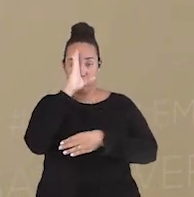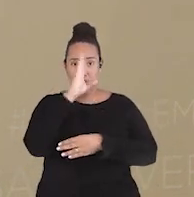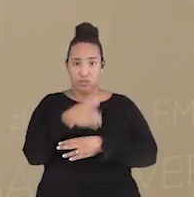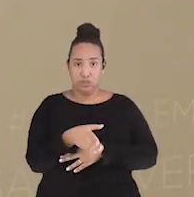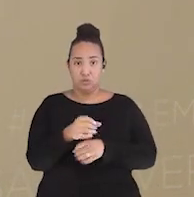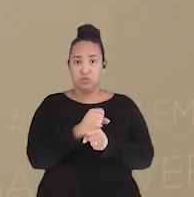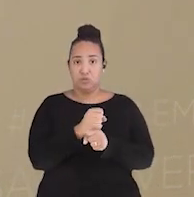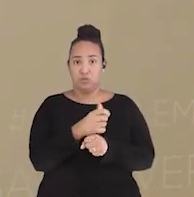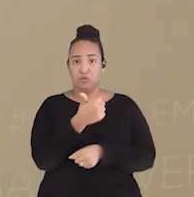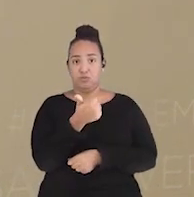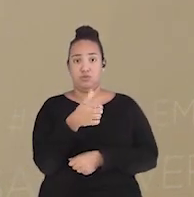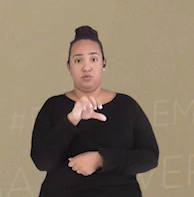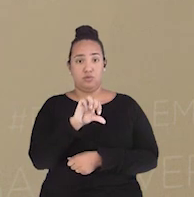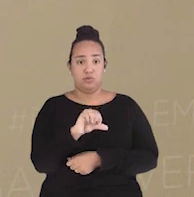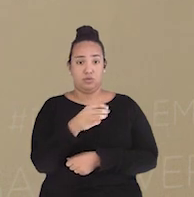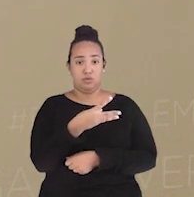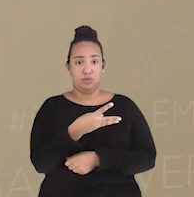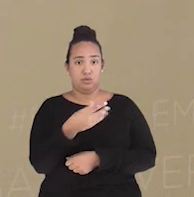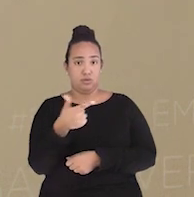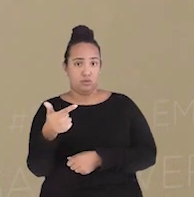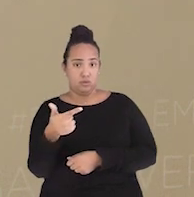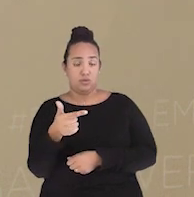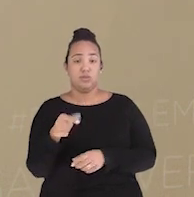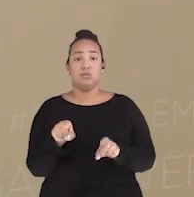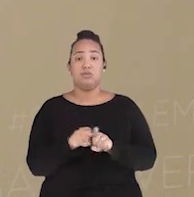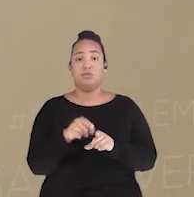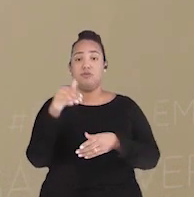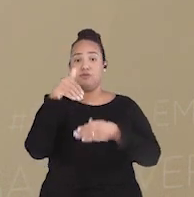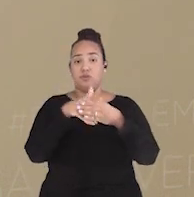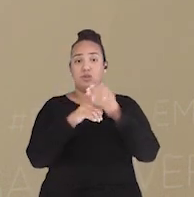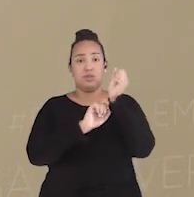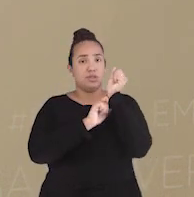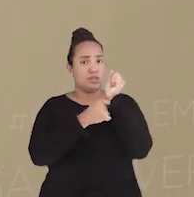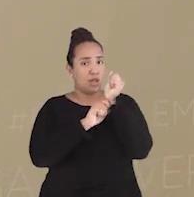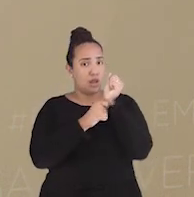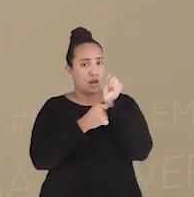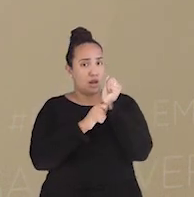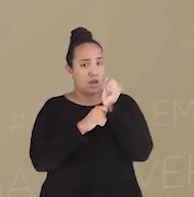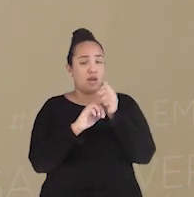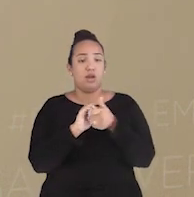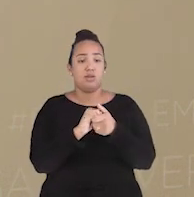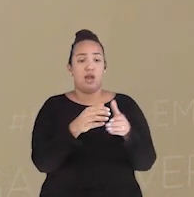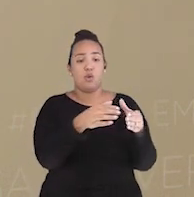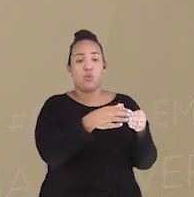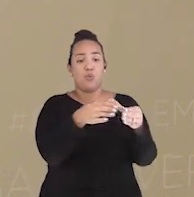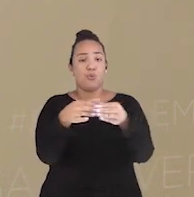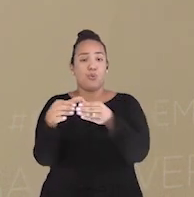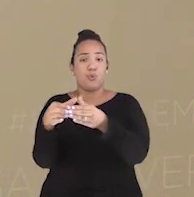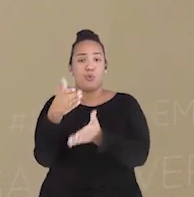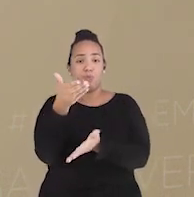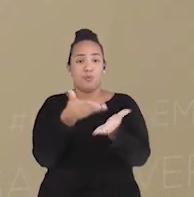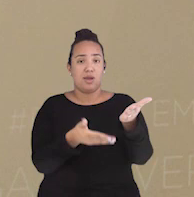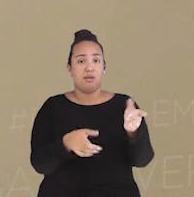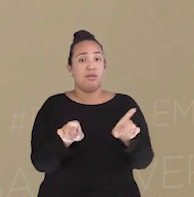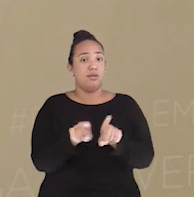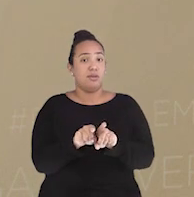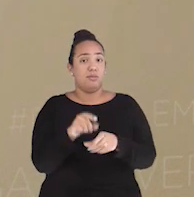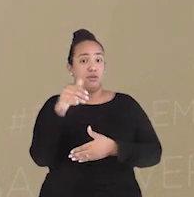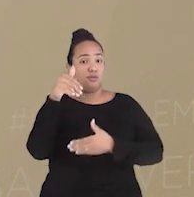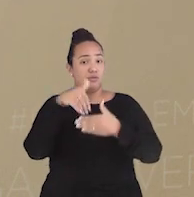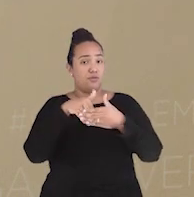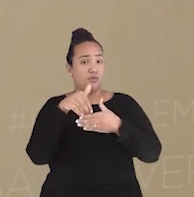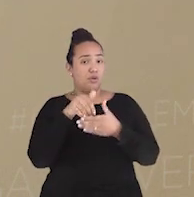de 1932. Voto secreto, importante para o enfraquecimento das oligarquias. Voto feminino,